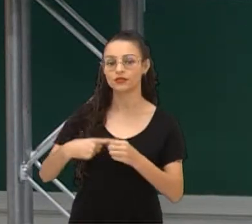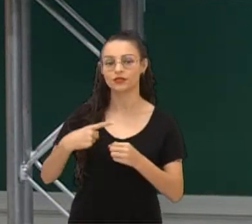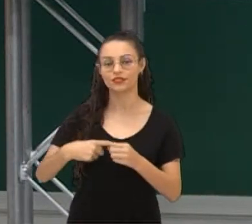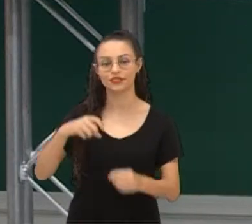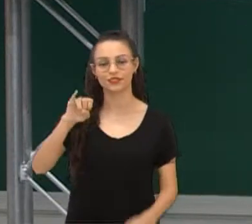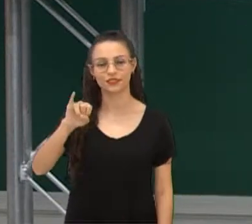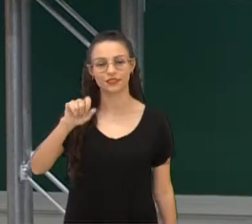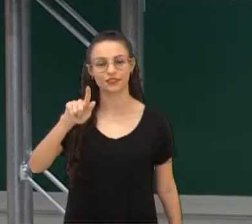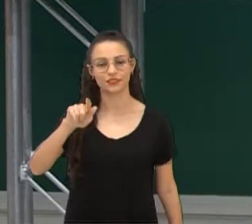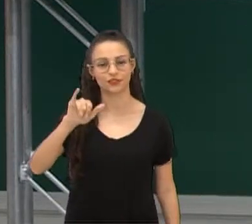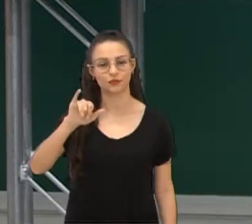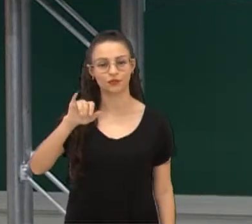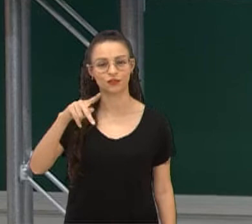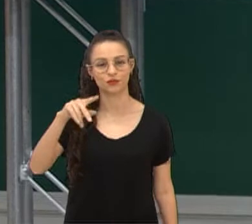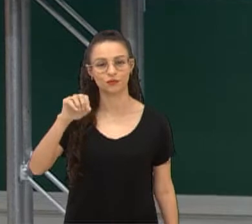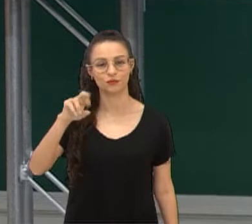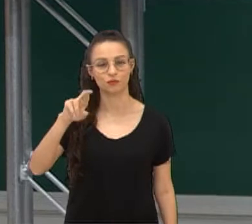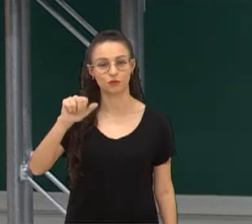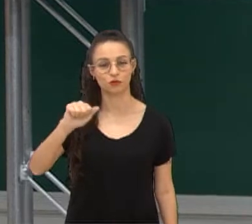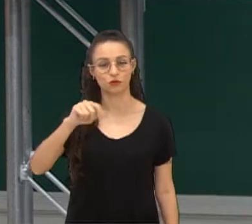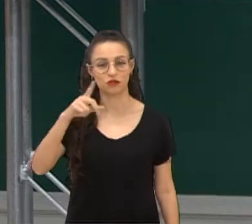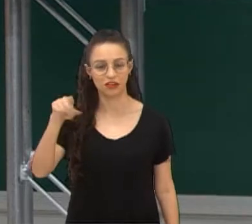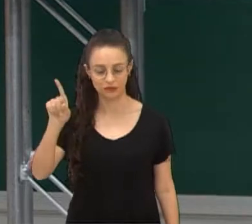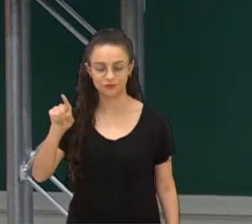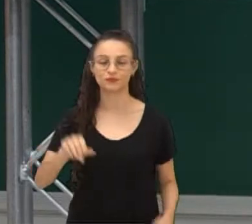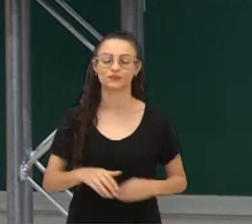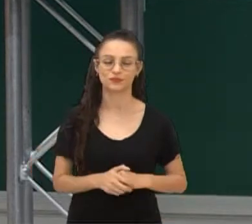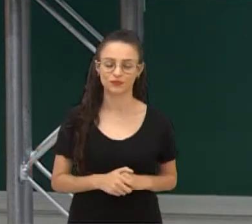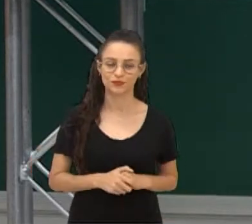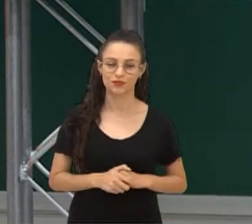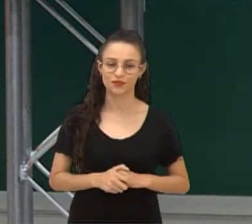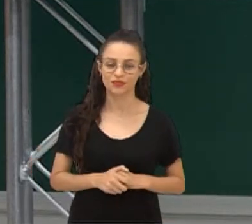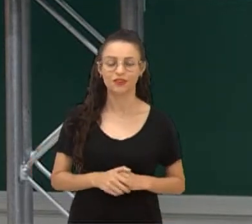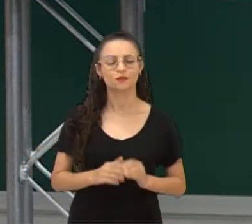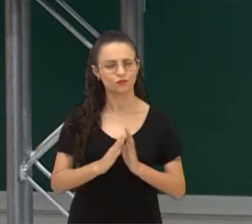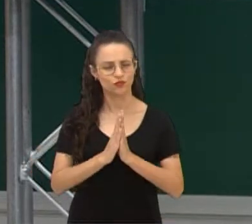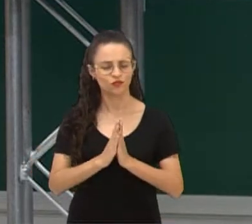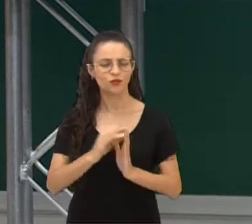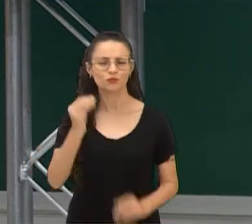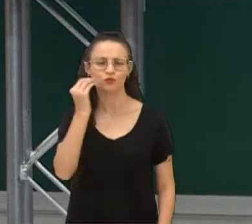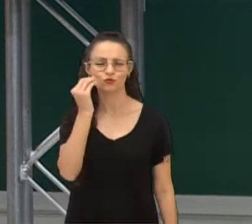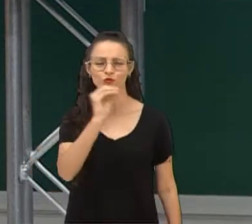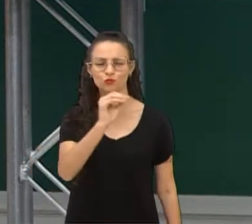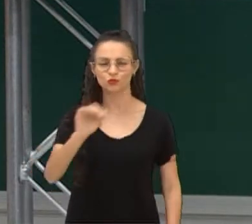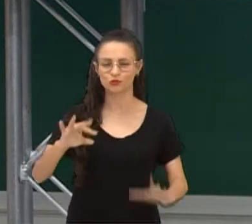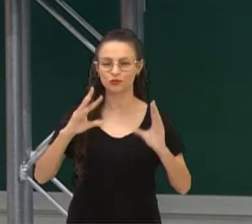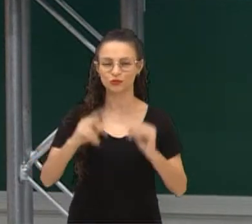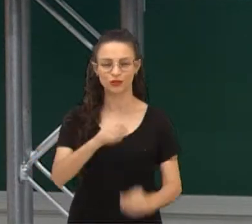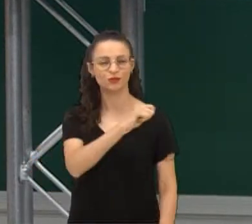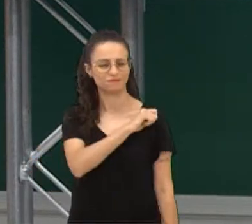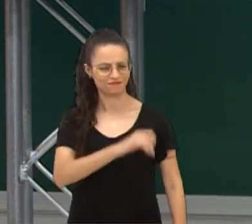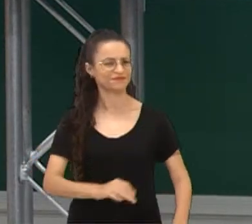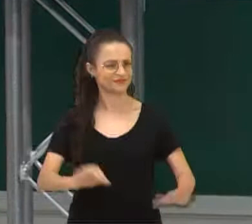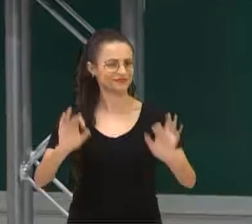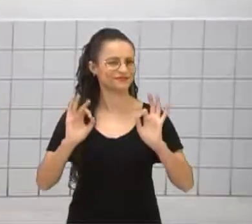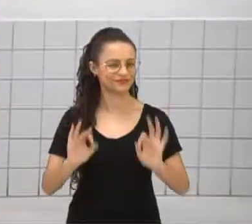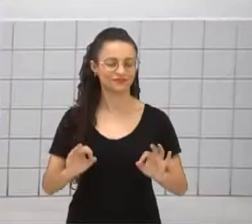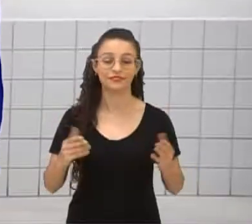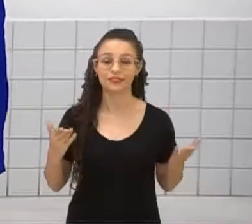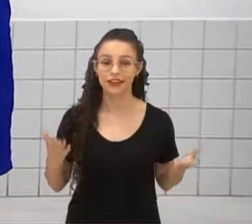Nossa Marechal Cândido Rondon dão Manda um beijo para todos os alunos aqui ah ah Com certeza